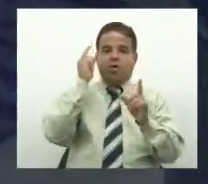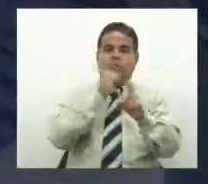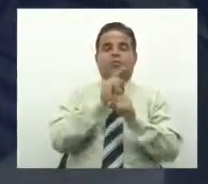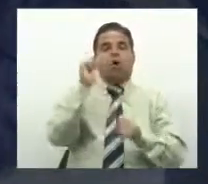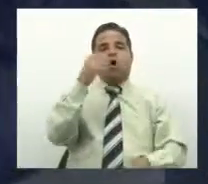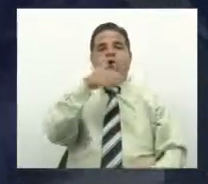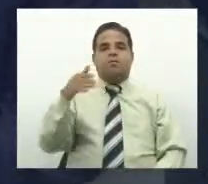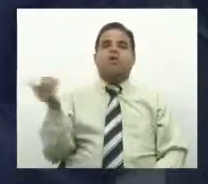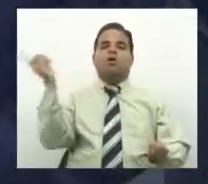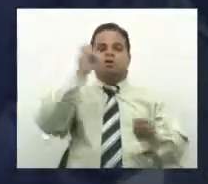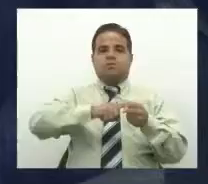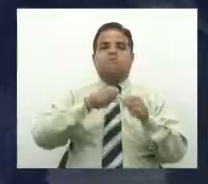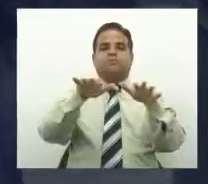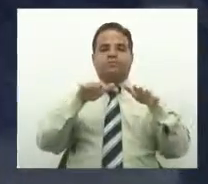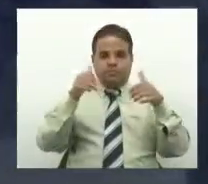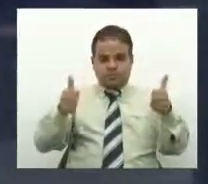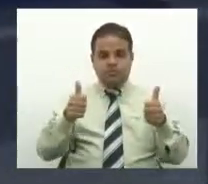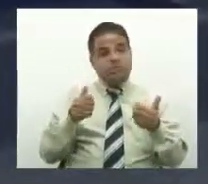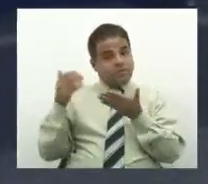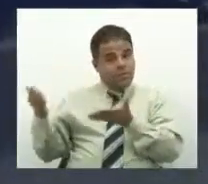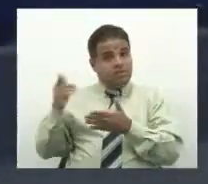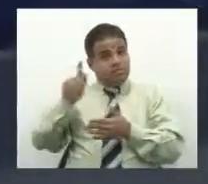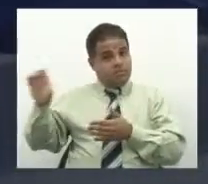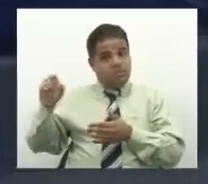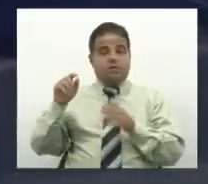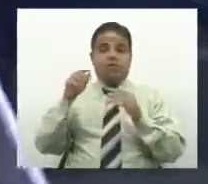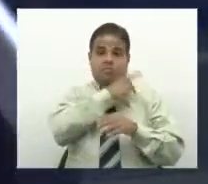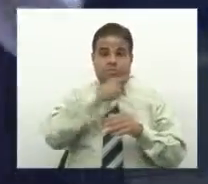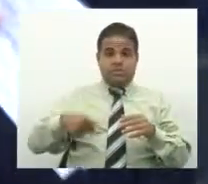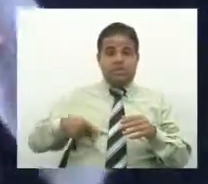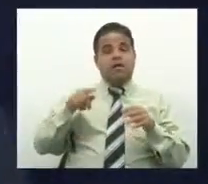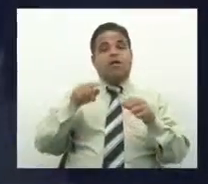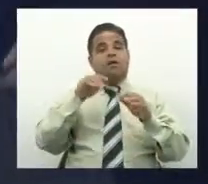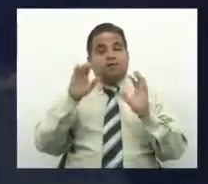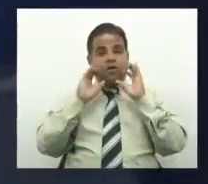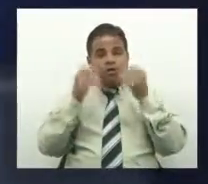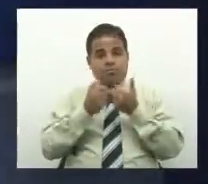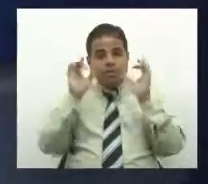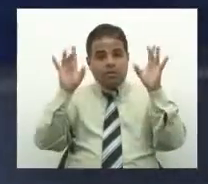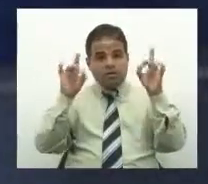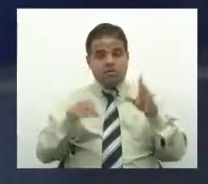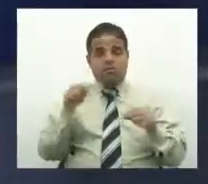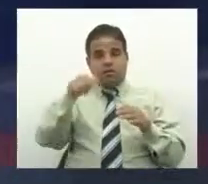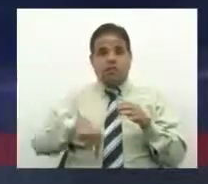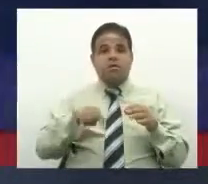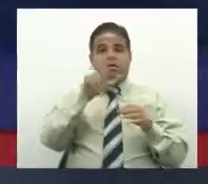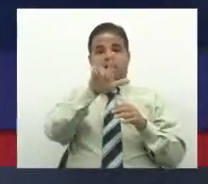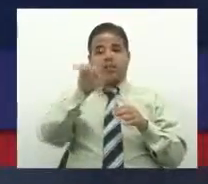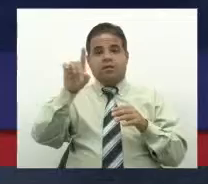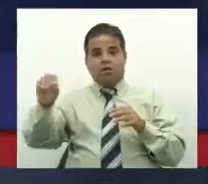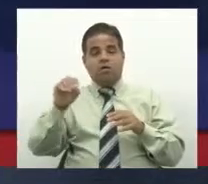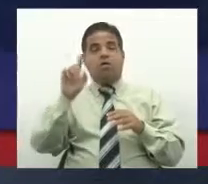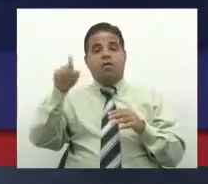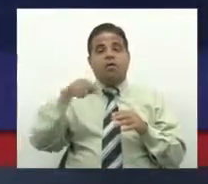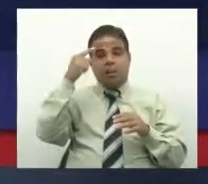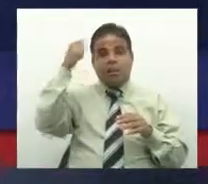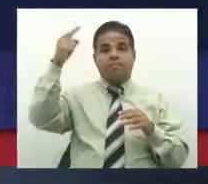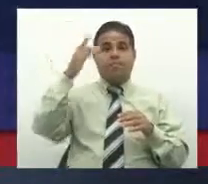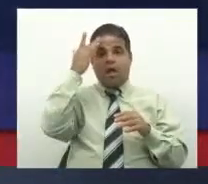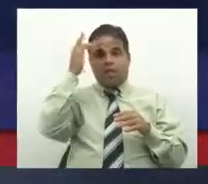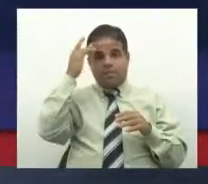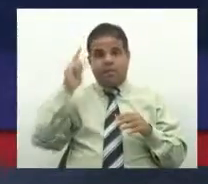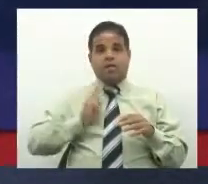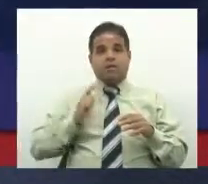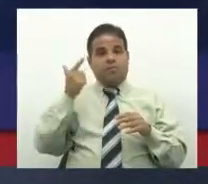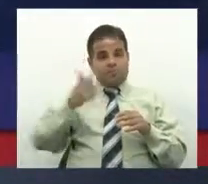8h30, estaremos de volta. Obrigado. Obrigado. Esse é o Geraldo Celestino, portanto, presidente, então, da Comissão Especial aqui da LDO. Relembrando, então, para você,